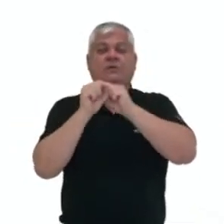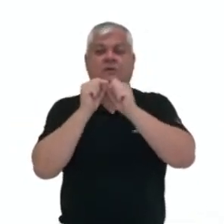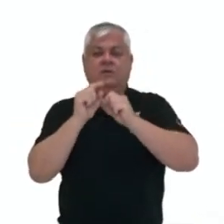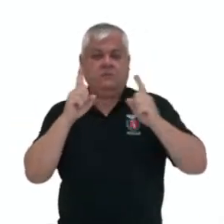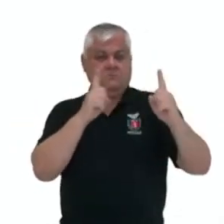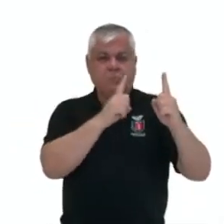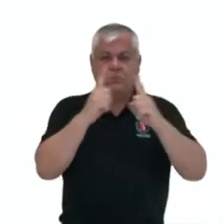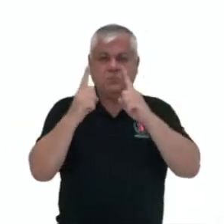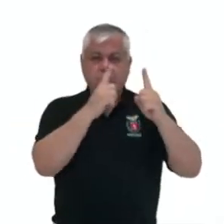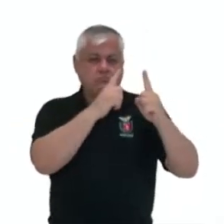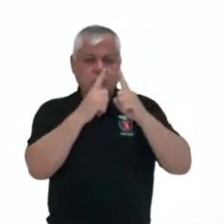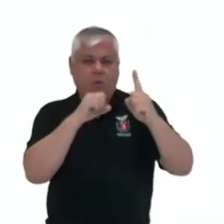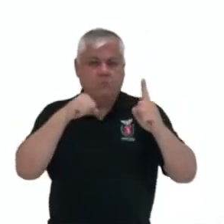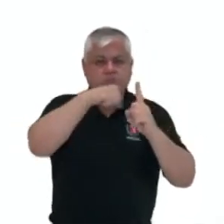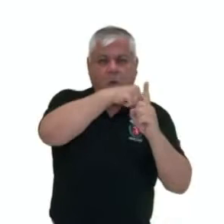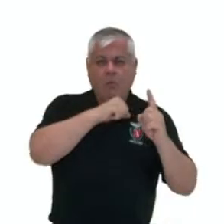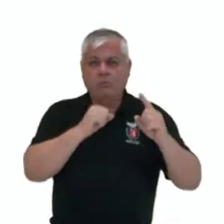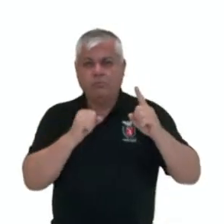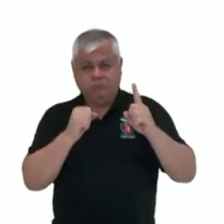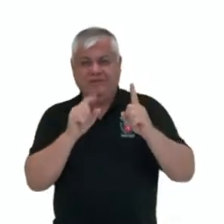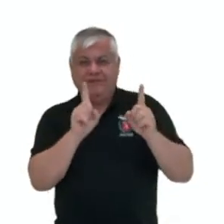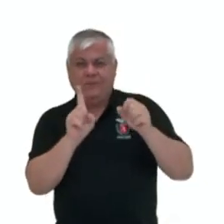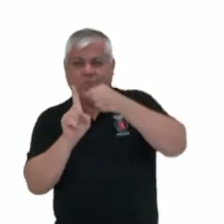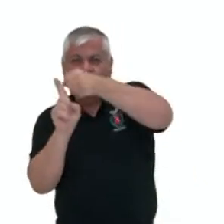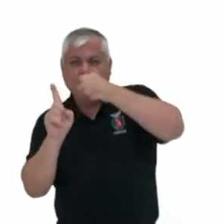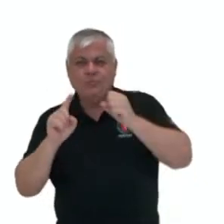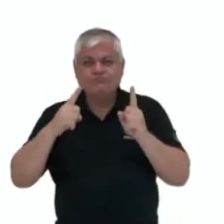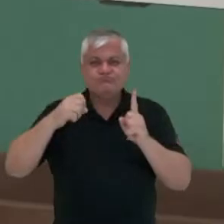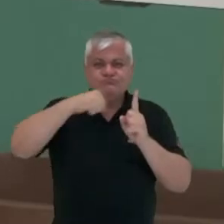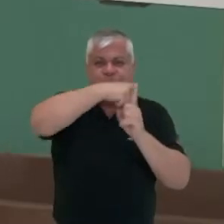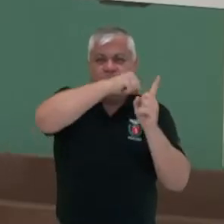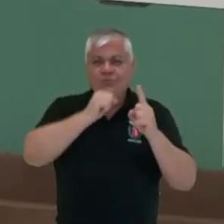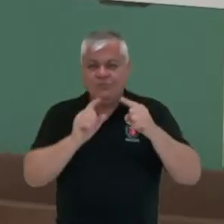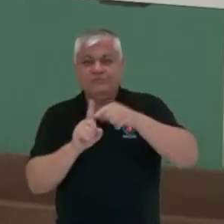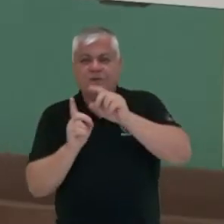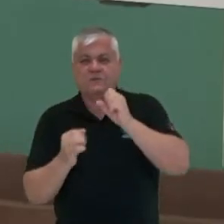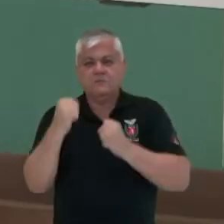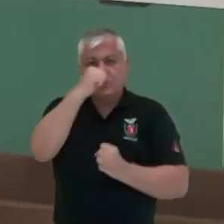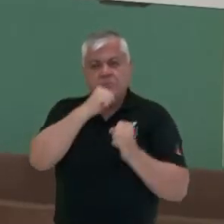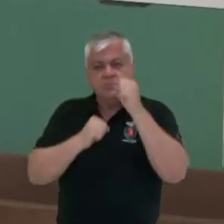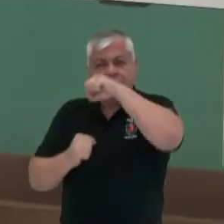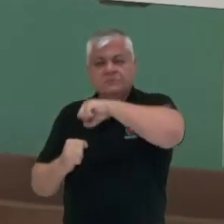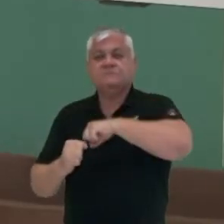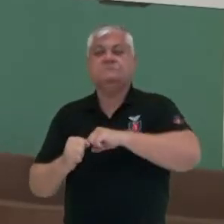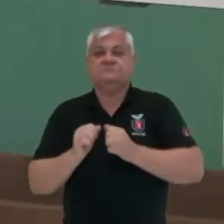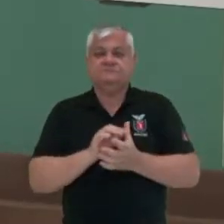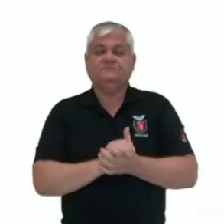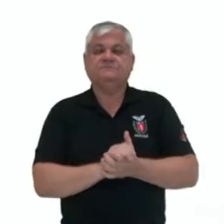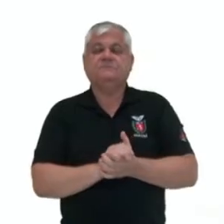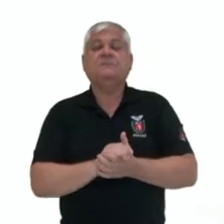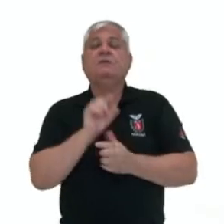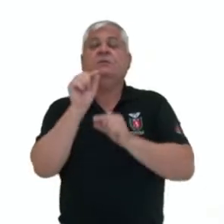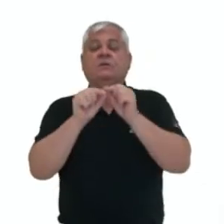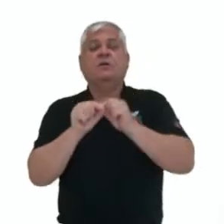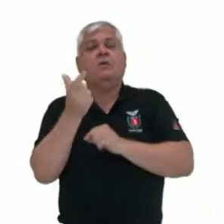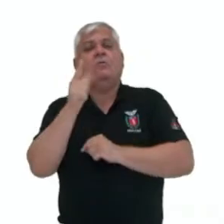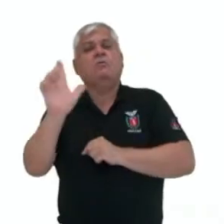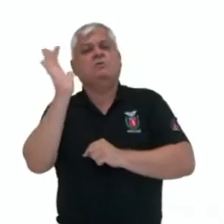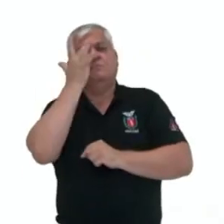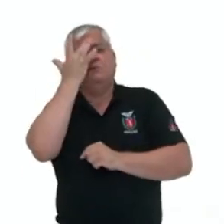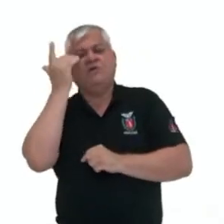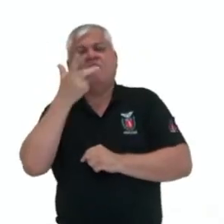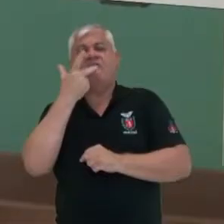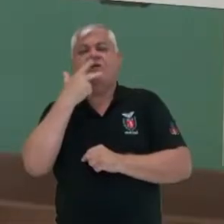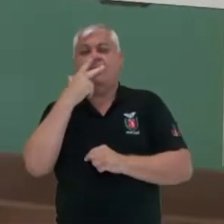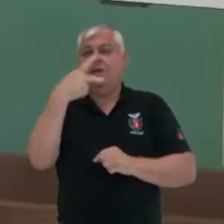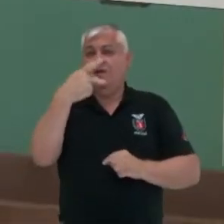derrubar o outro com murros. Então, de uma maneira bem simples para vocês entenderem o que é o boxe. Ou muitas pessoas falam